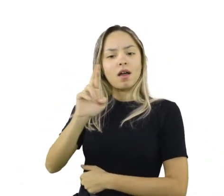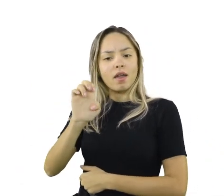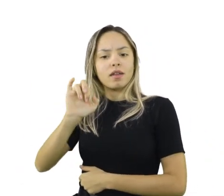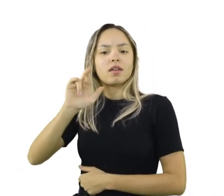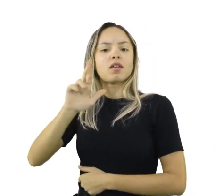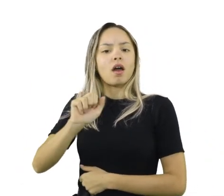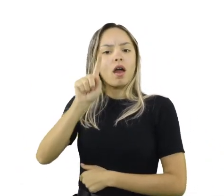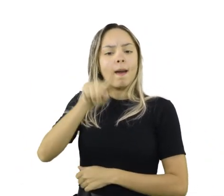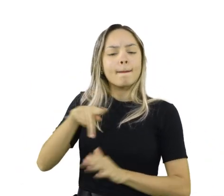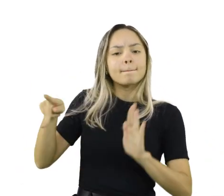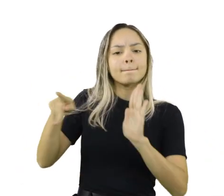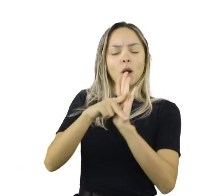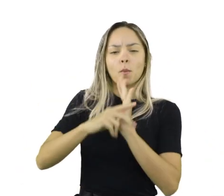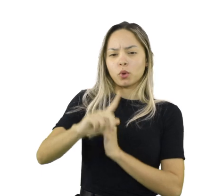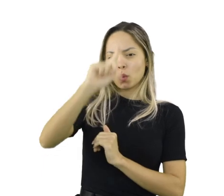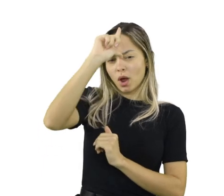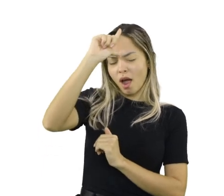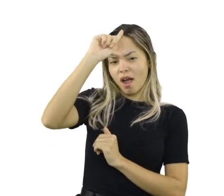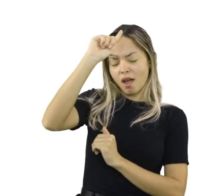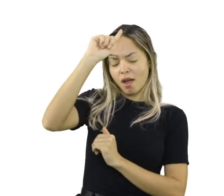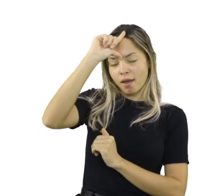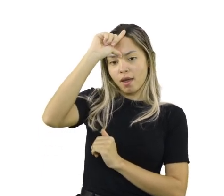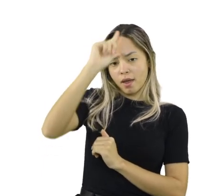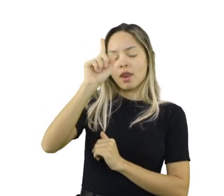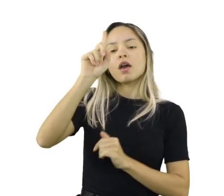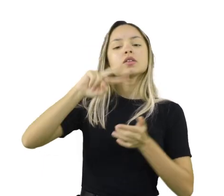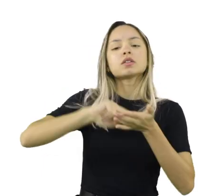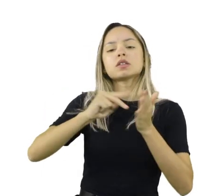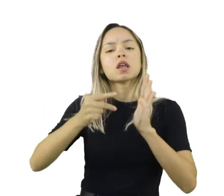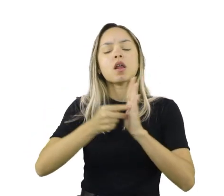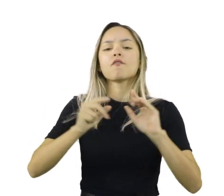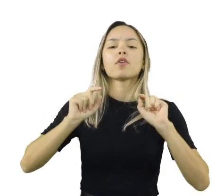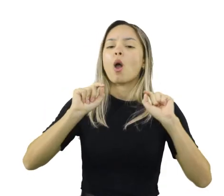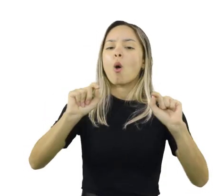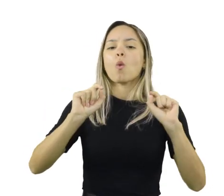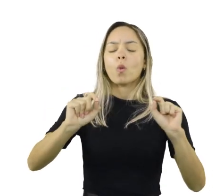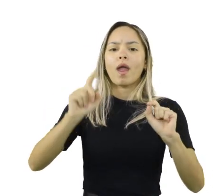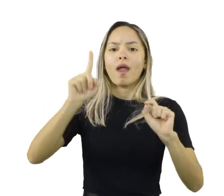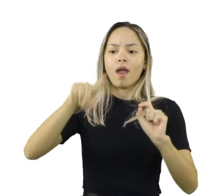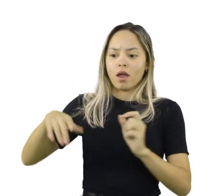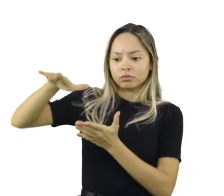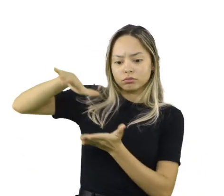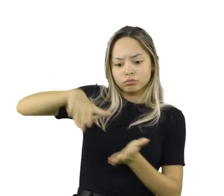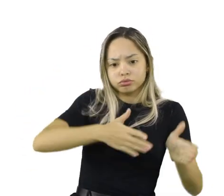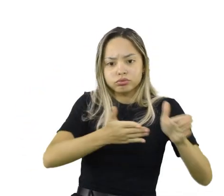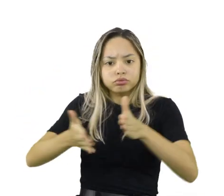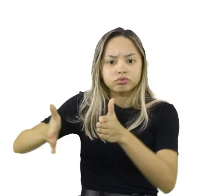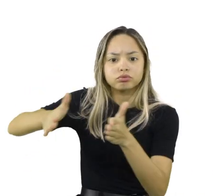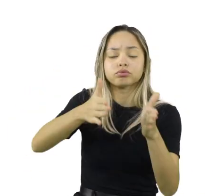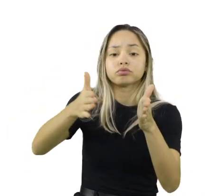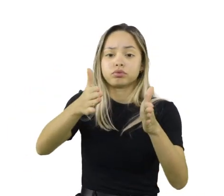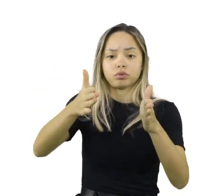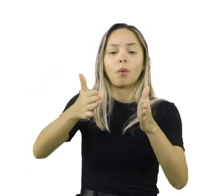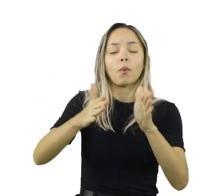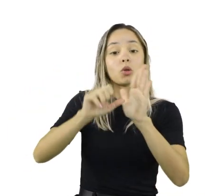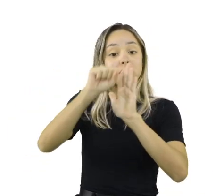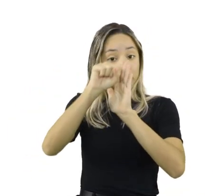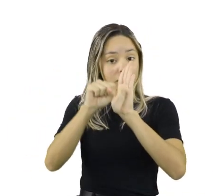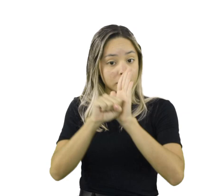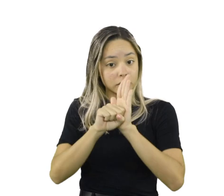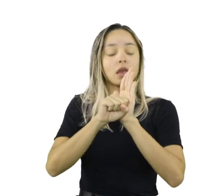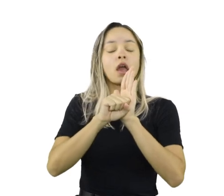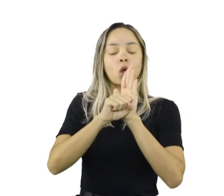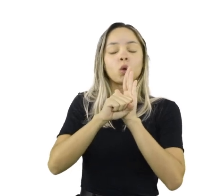latim, como carrária, que significa uma estrada rústica, né, que em meados do século XIX começou-se